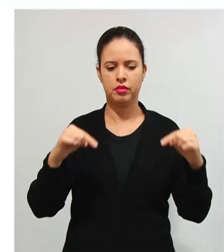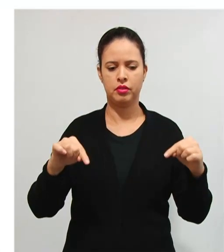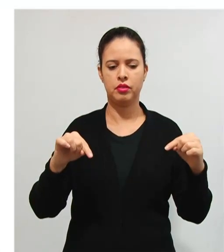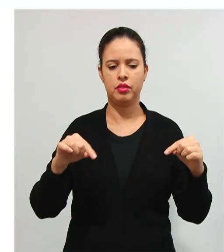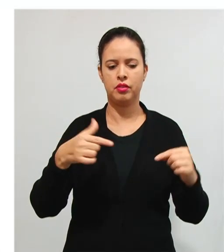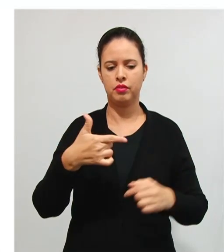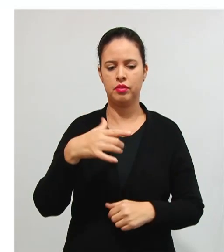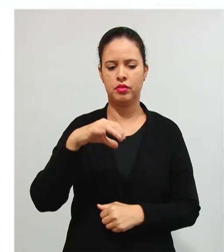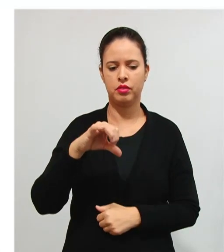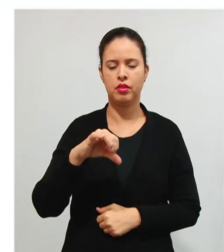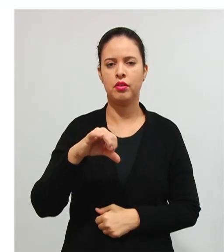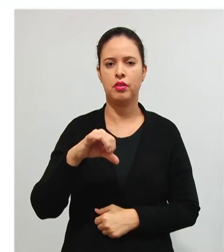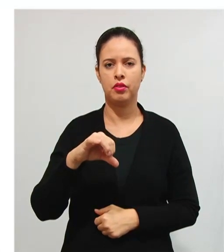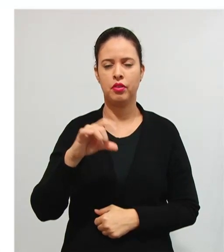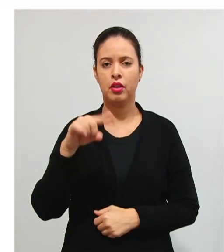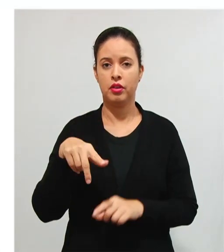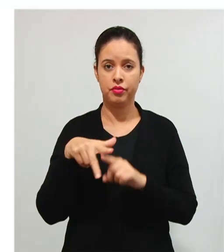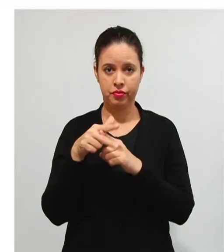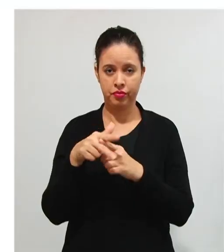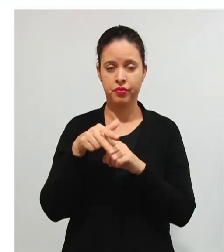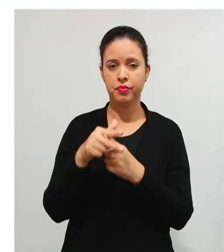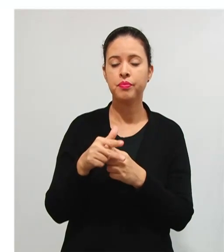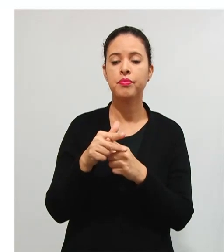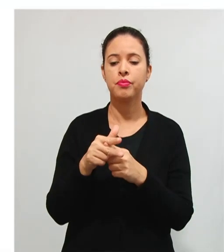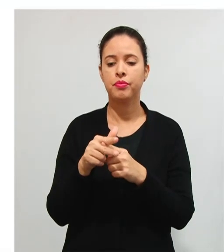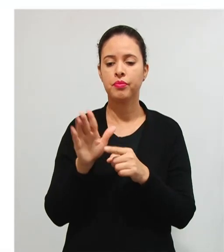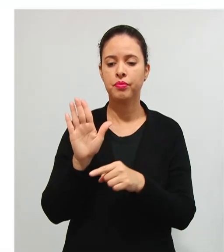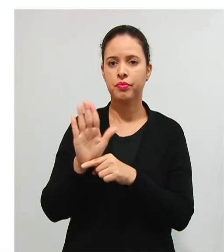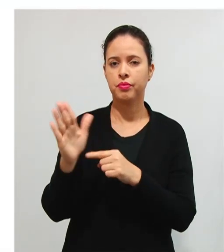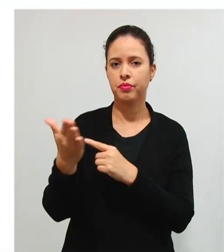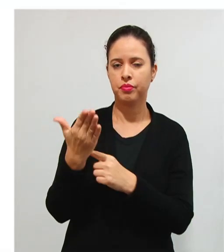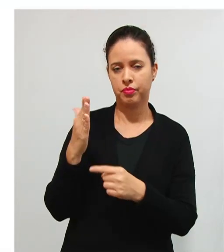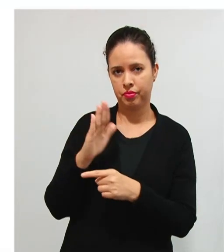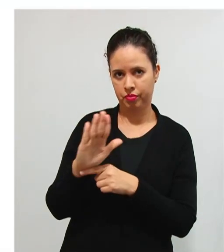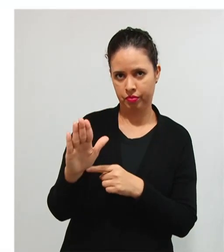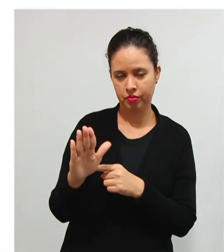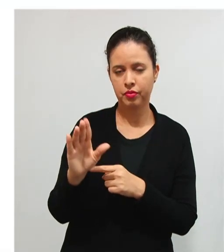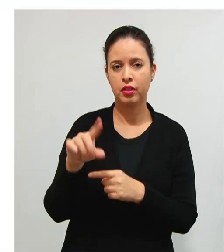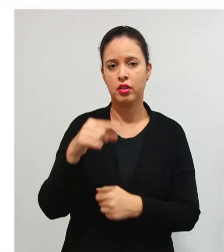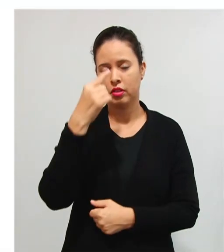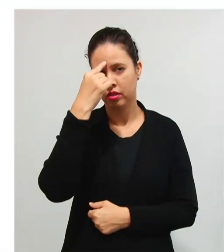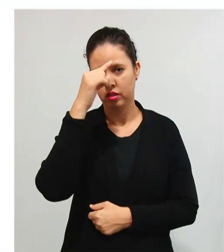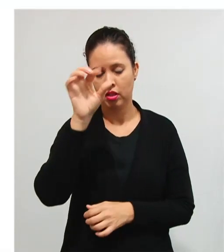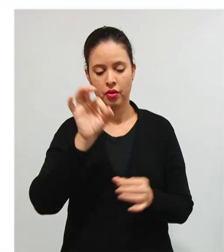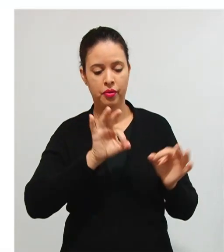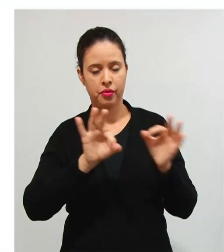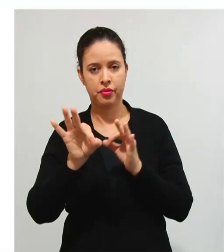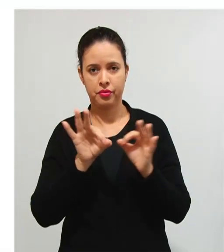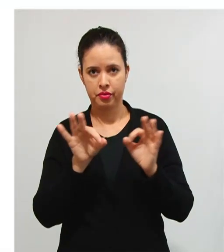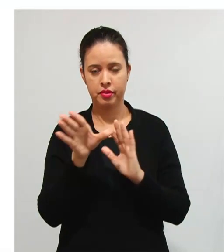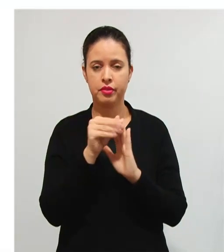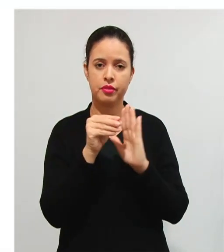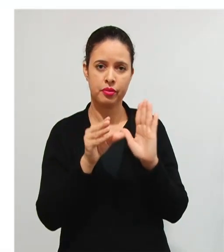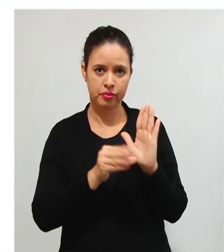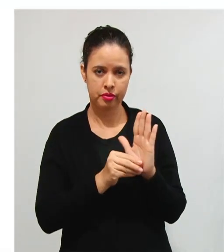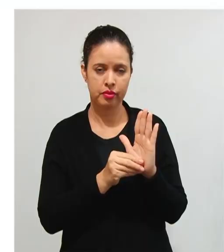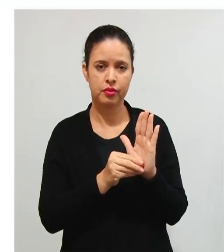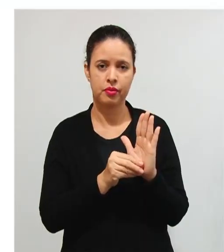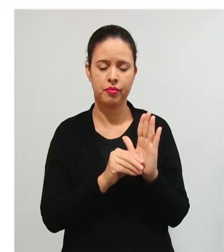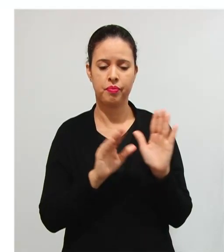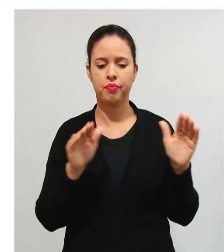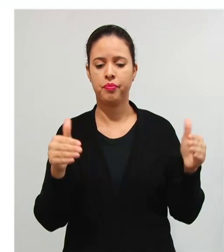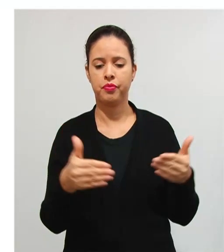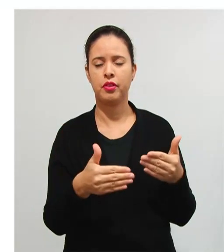também entra como uma ferramenta colaborativa, mas a ideia é a organização de conteúdos como se